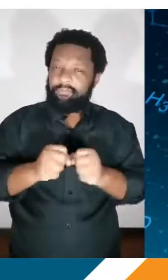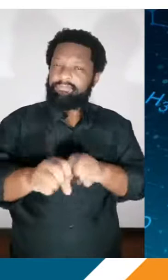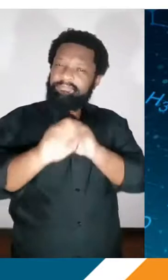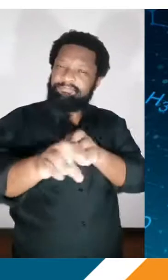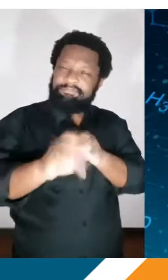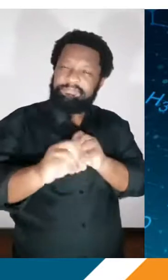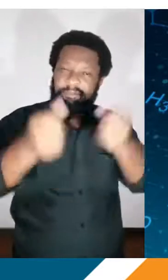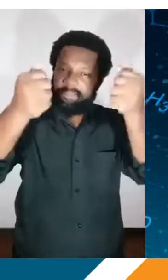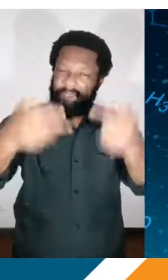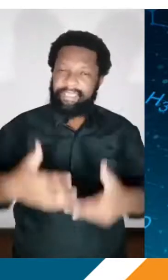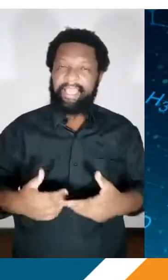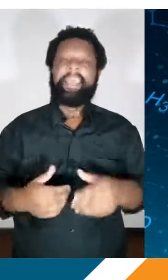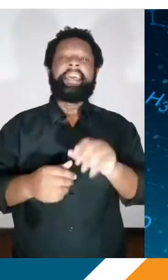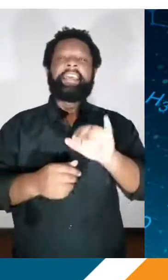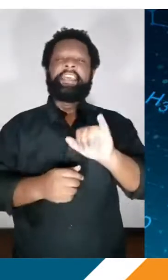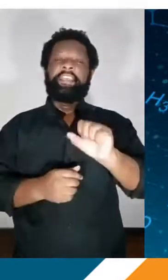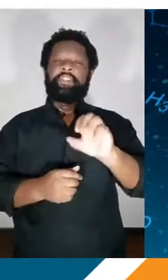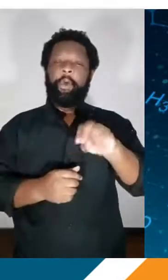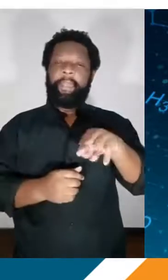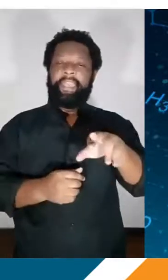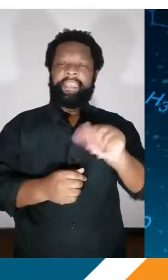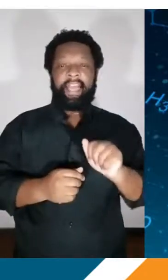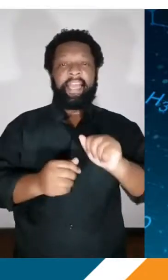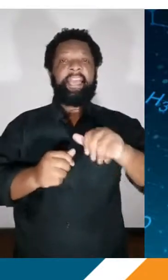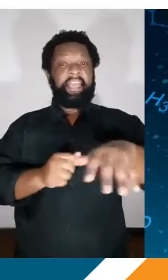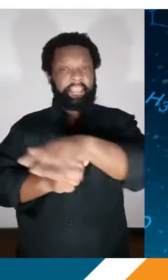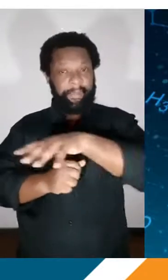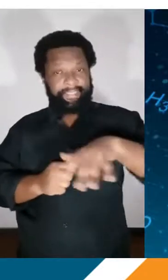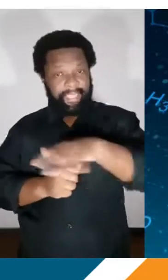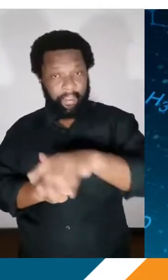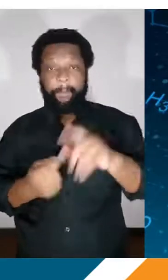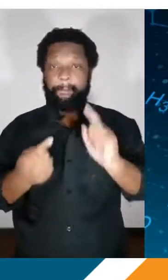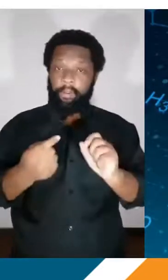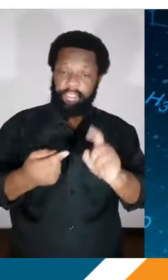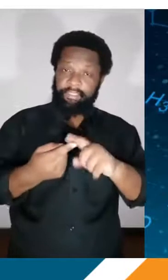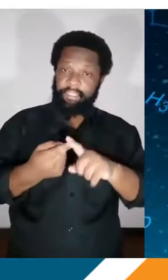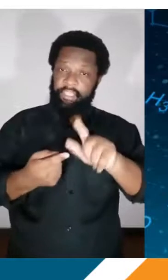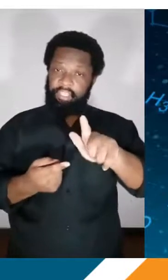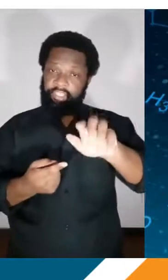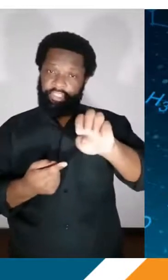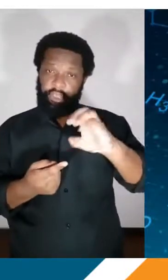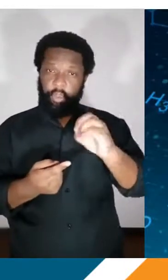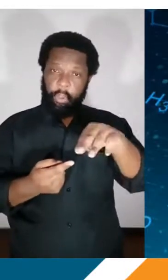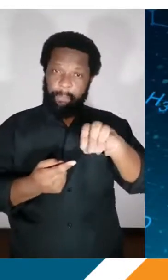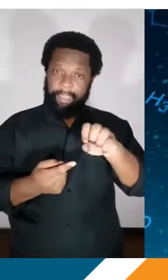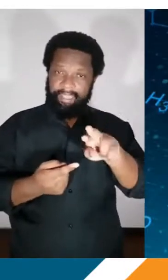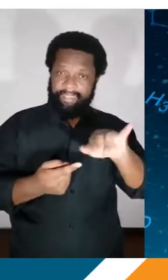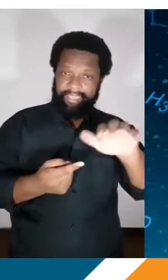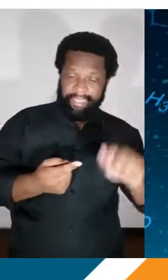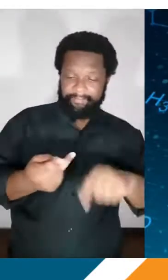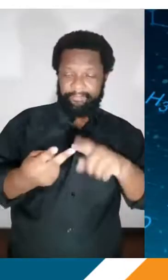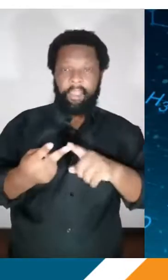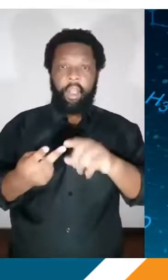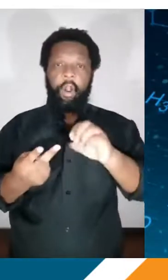tentar trabalhar com vocês mais sobre a isomeria espacial, em que ela pode ser geométrica e também pode ser